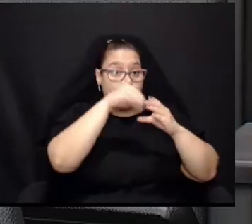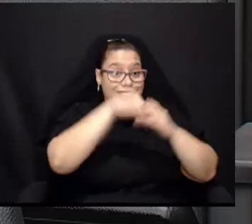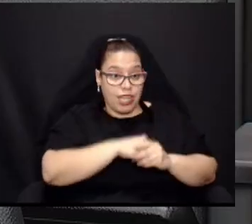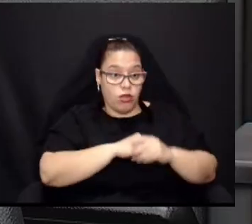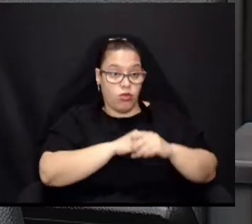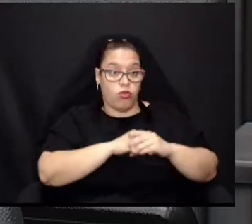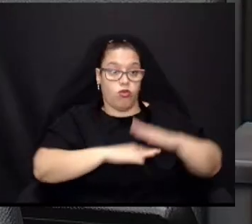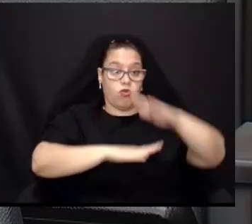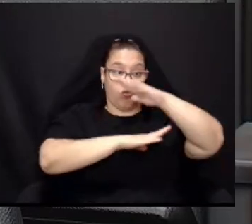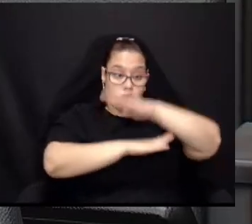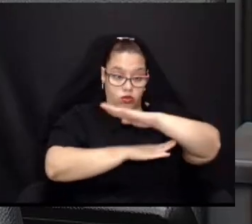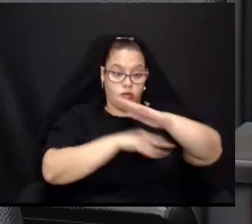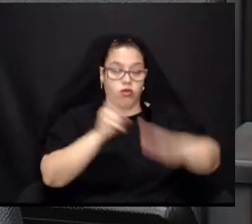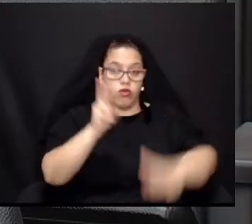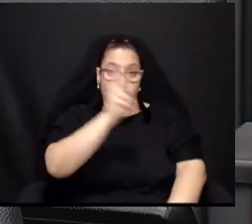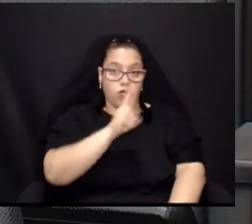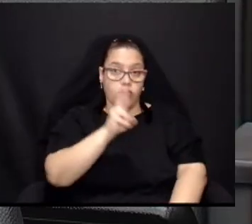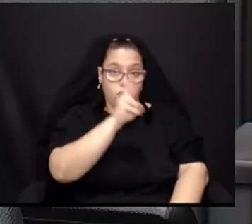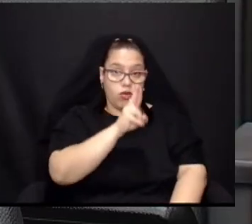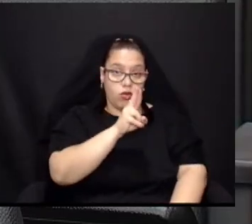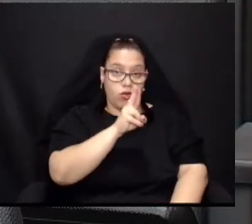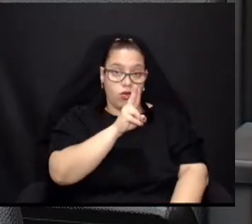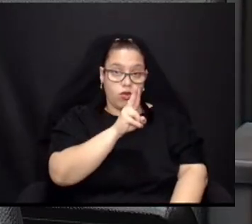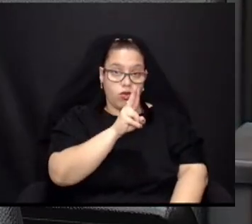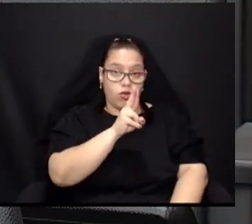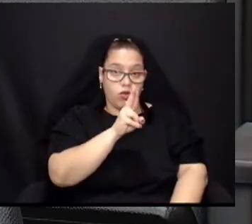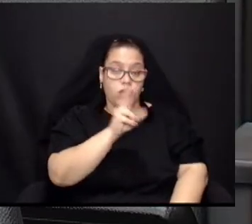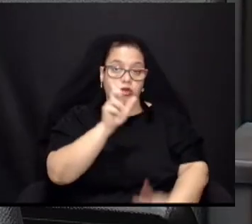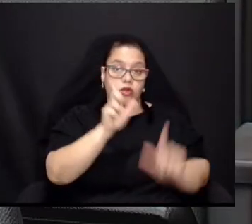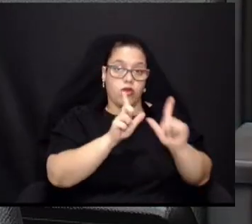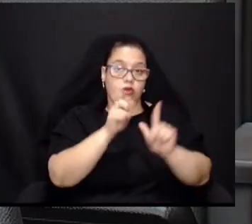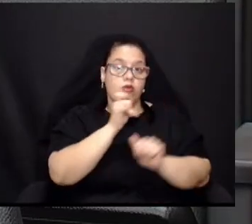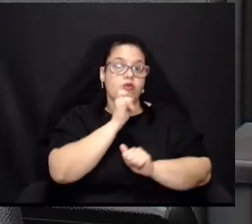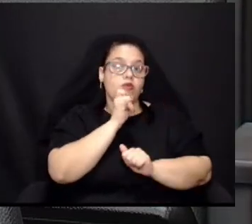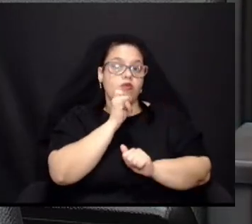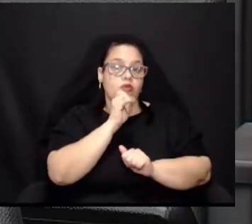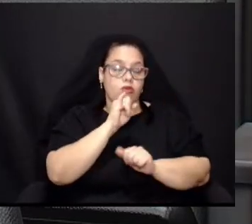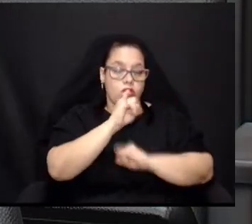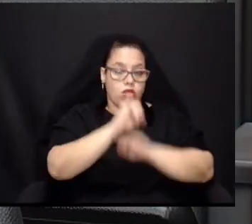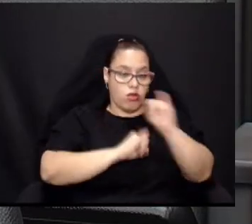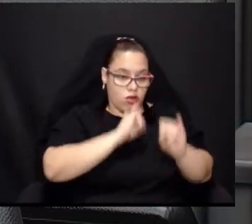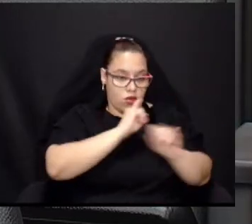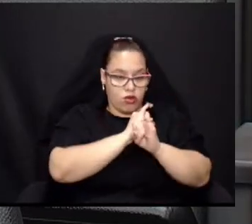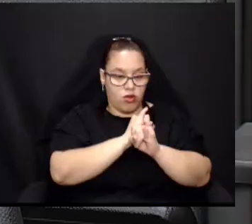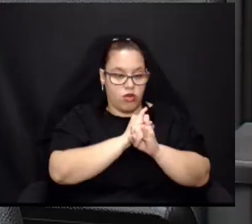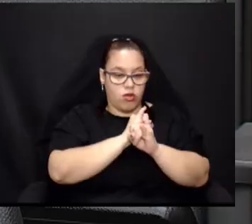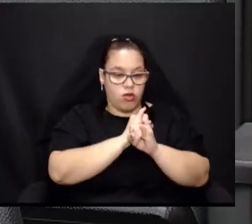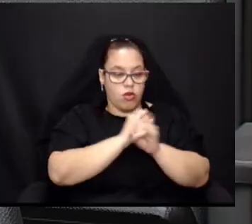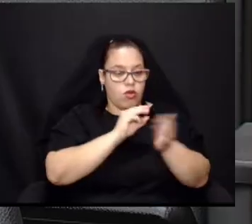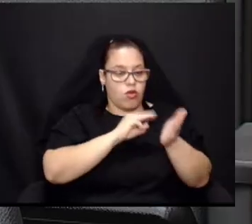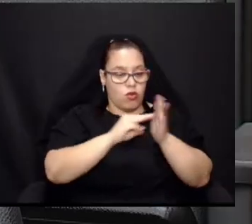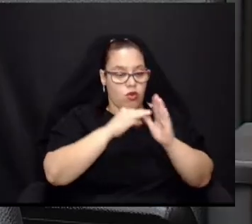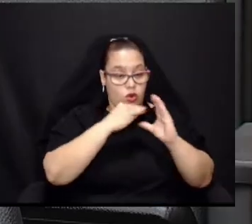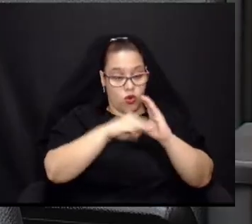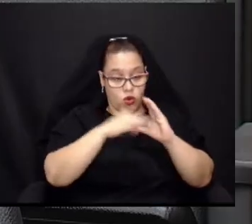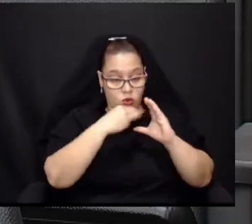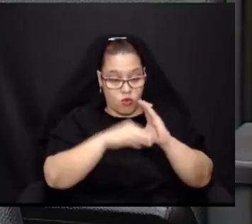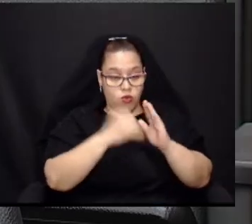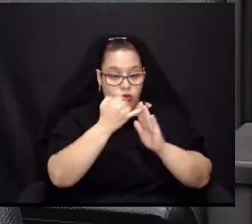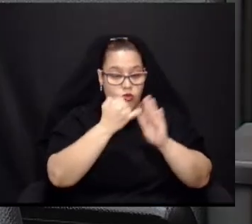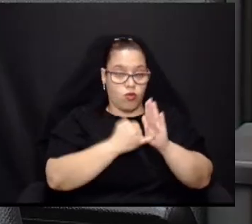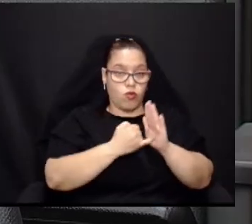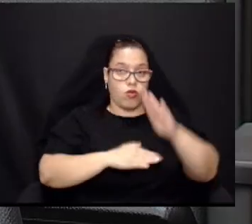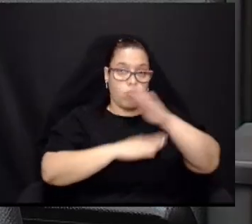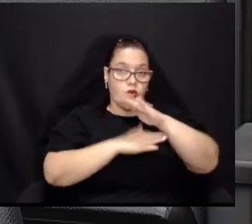utilizando alguns veículos de comunicação interna, como, por exemplo, a intranet, o nosso e-mail institucional da casa, o Câmara Informa, que é um grupo